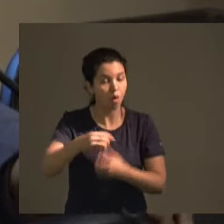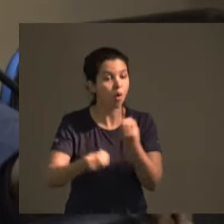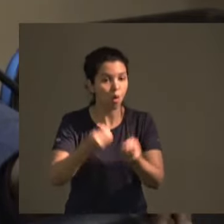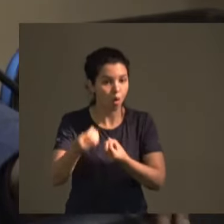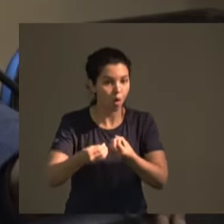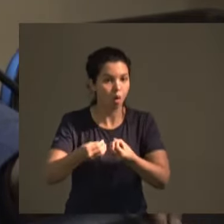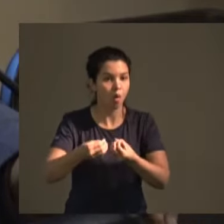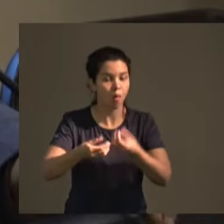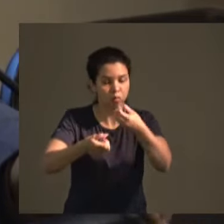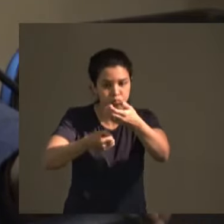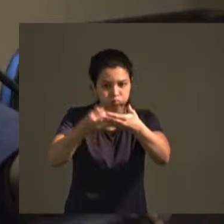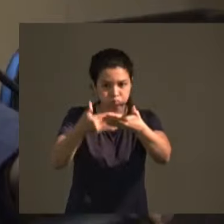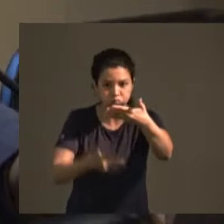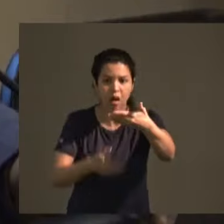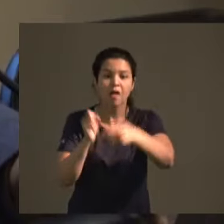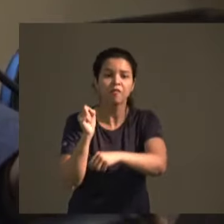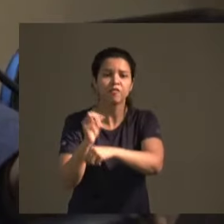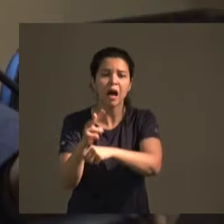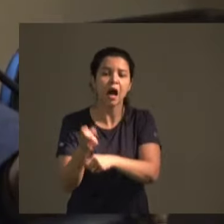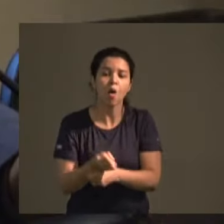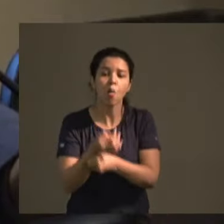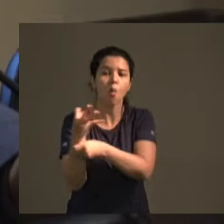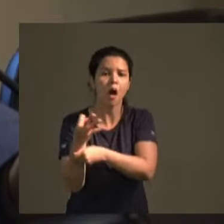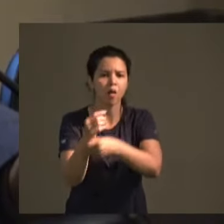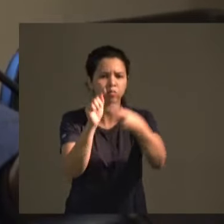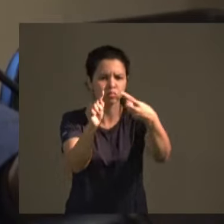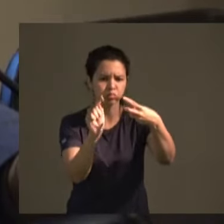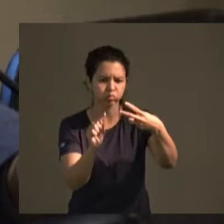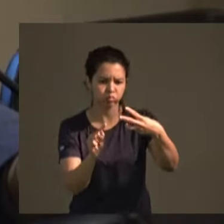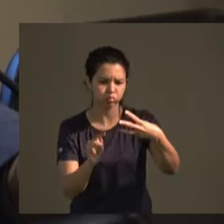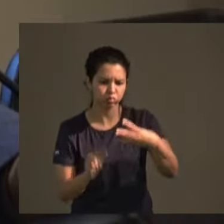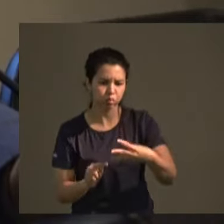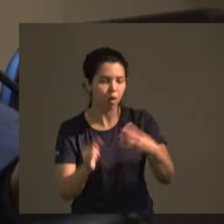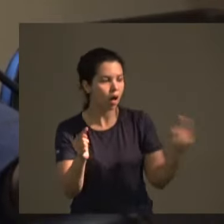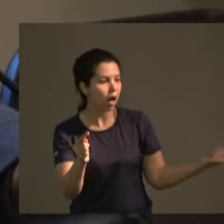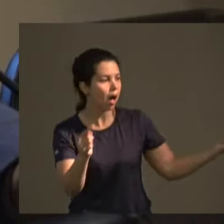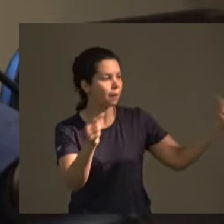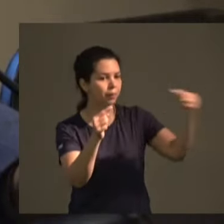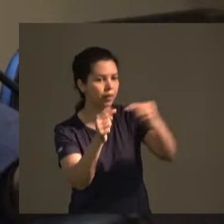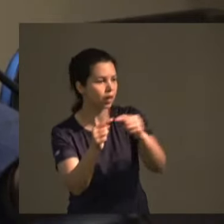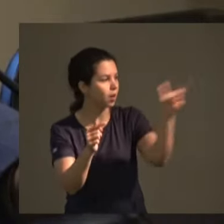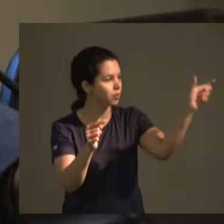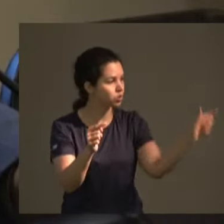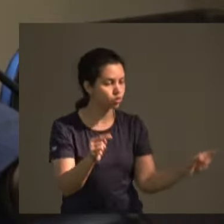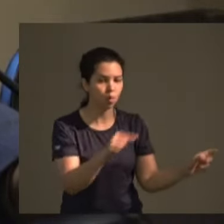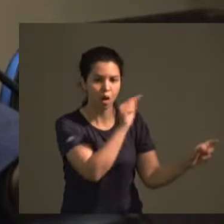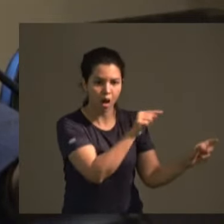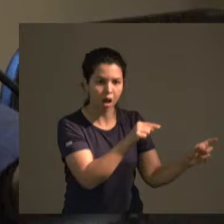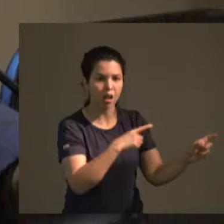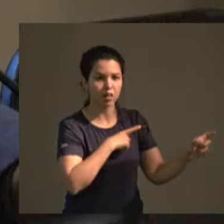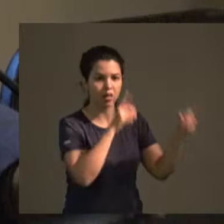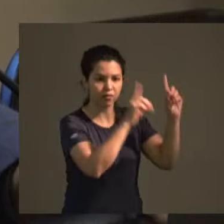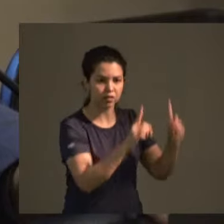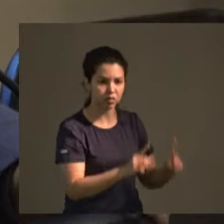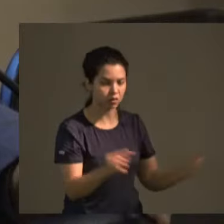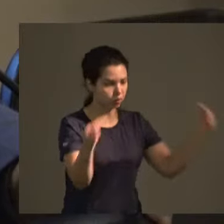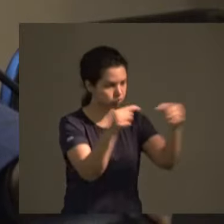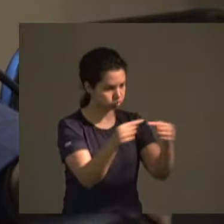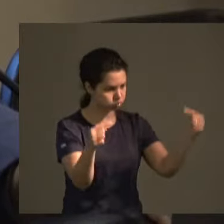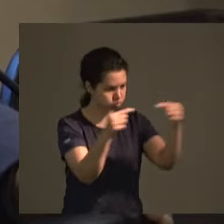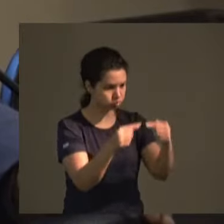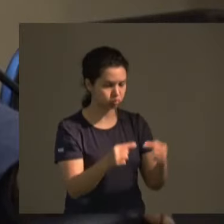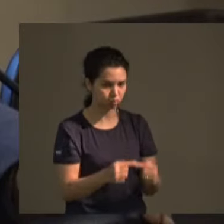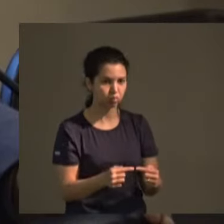ali, traçar com o perfil daqueles candidatos com deficiência que estão disponíveis para